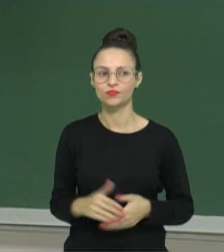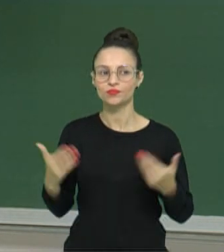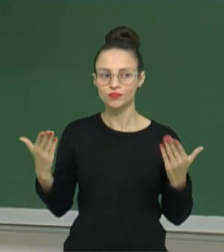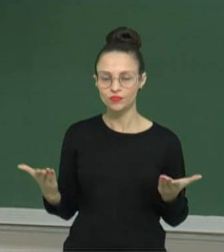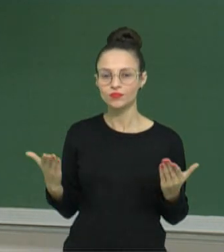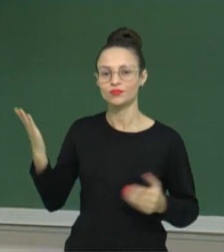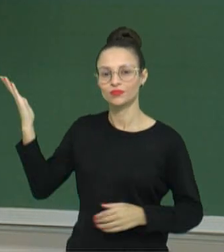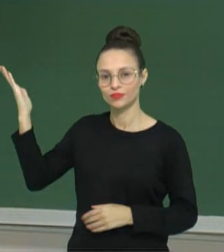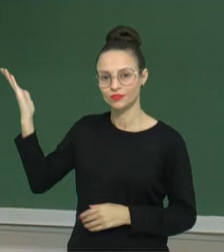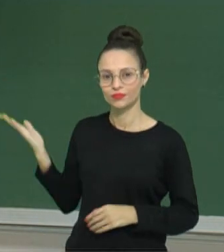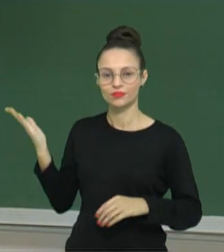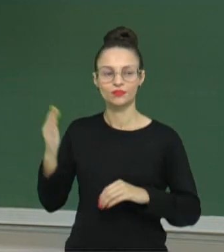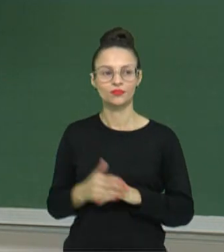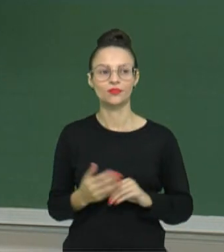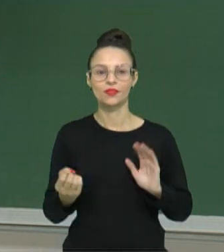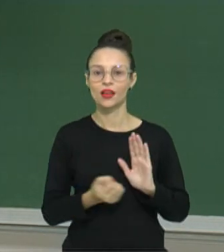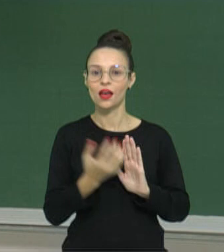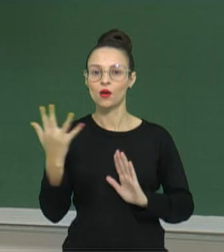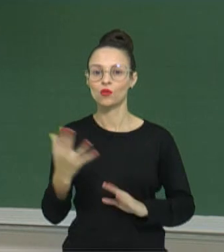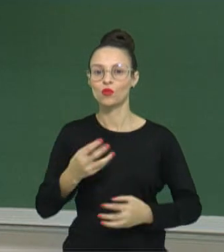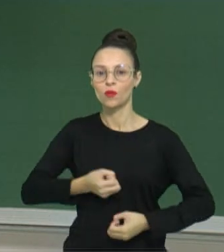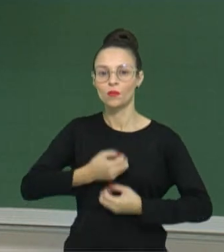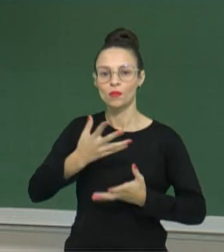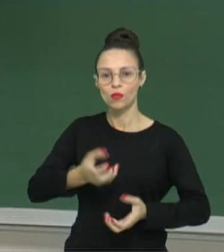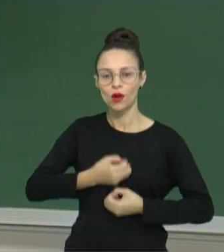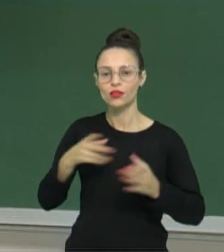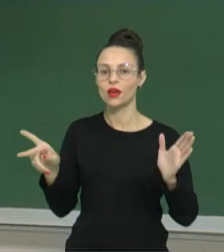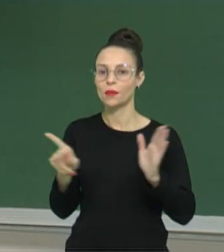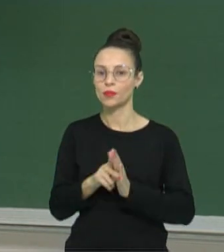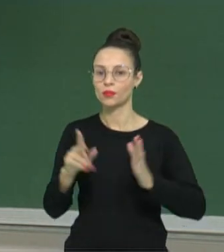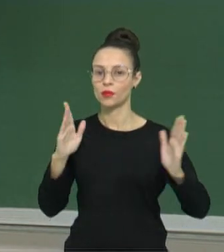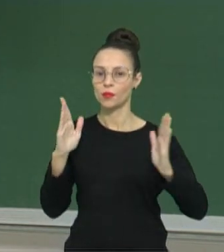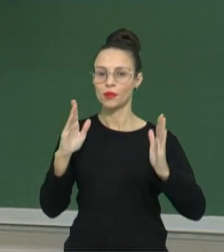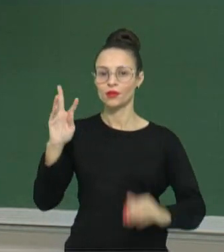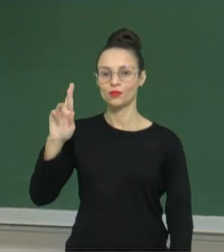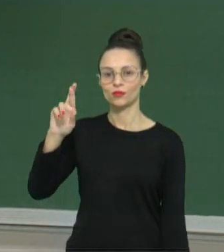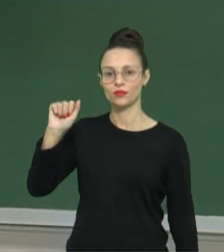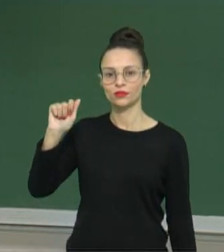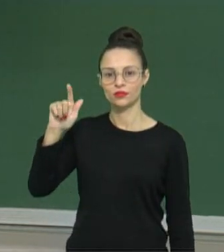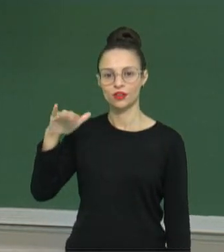Então aqui nós temos alguns poetas trágicos lá da Grécia Antiga, né?